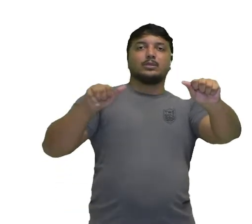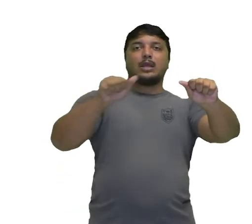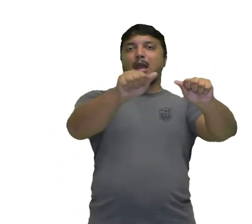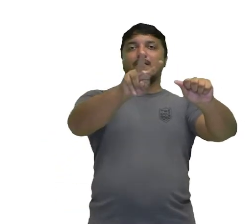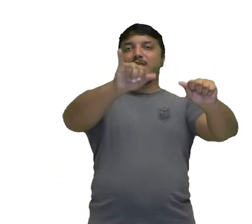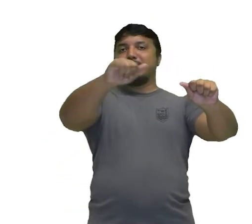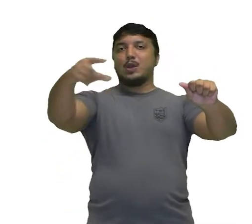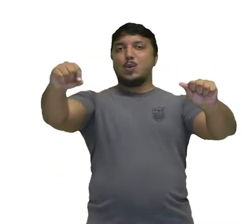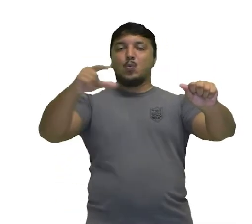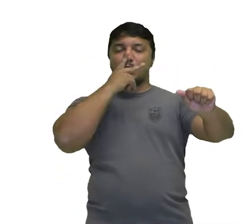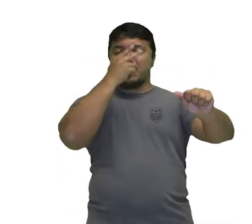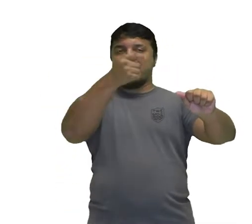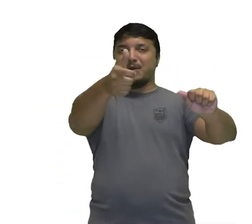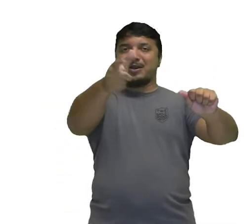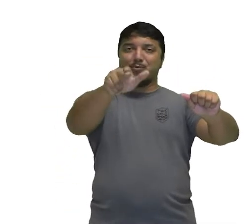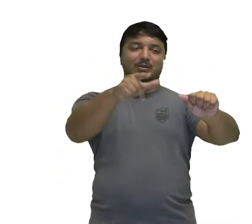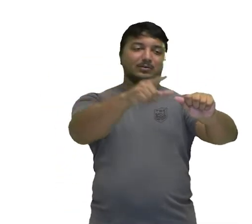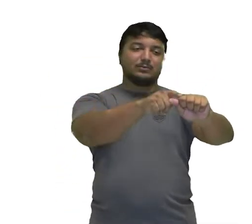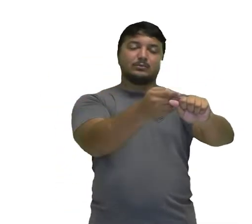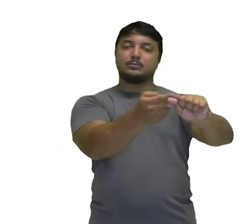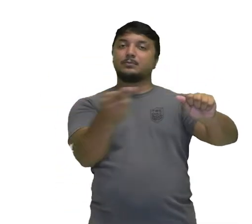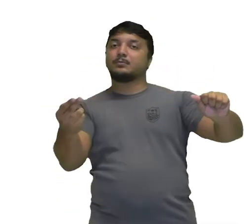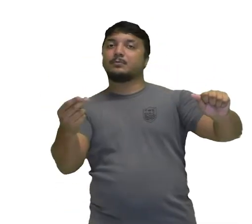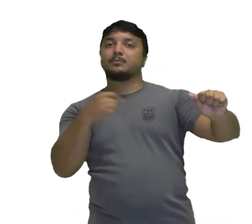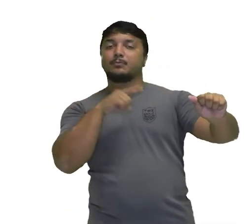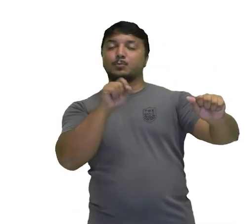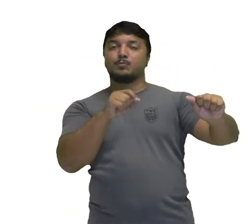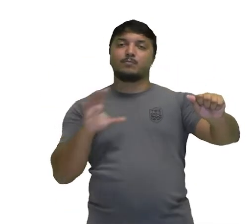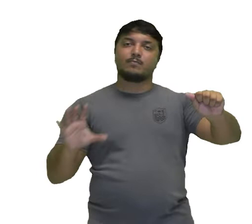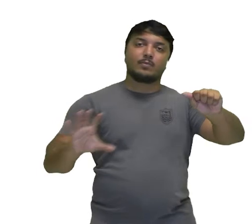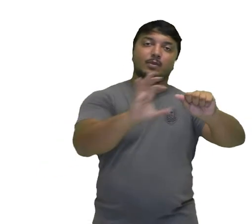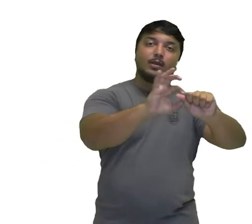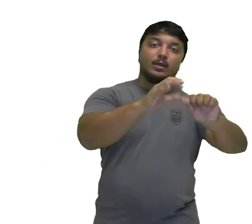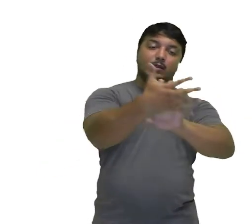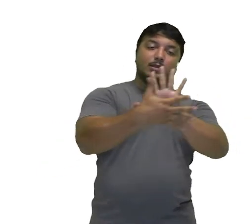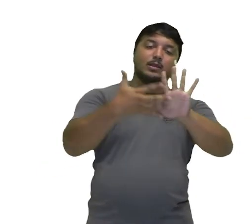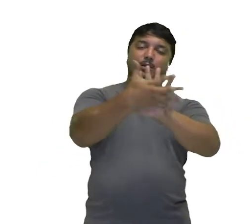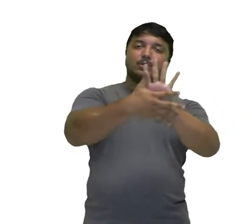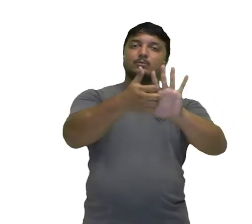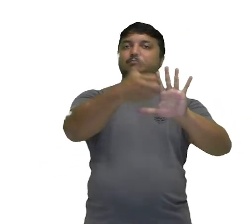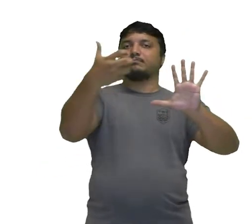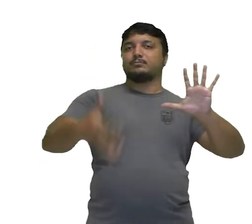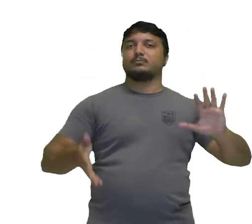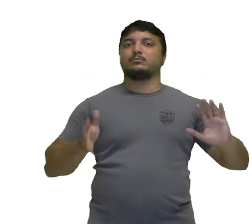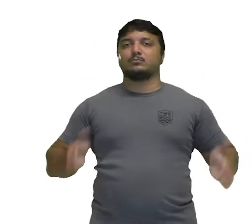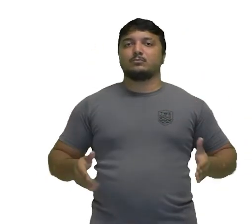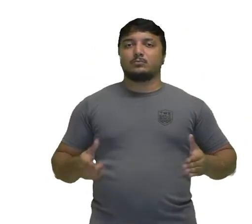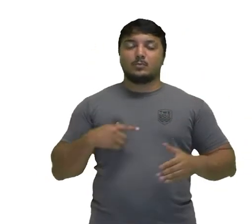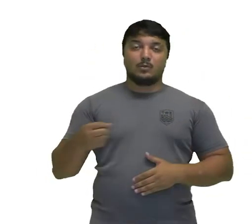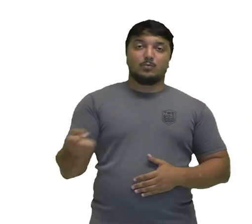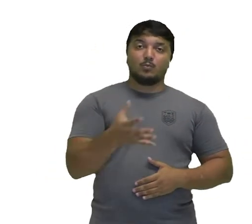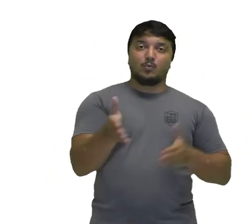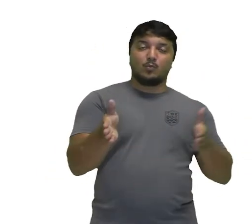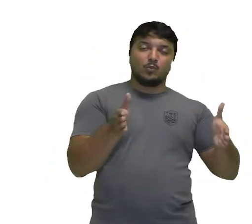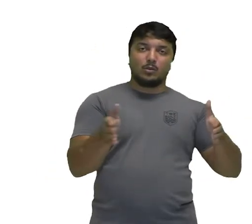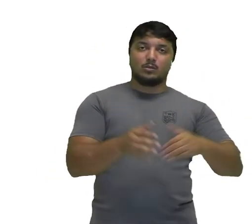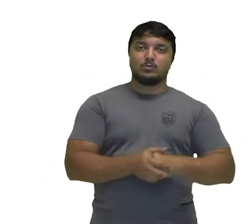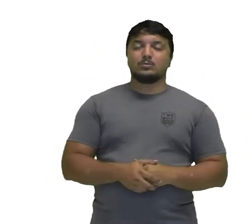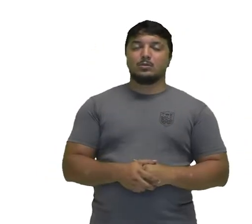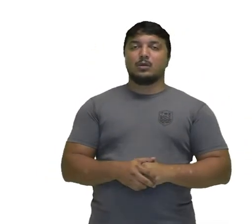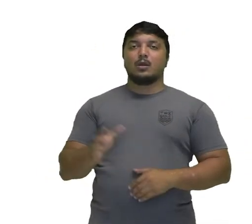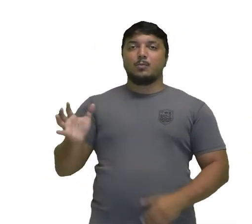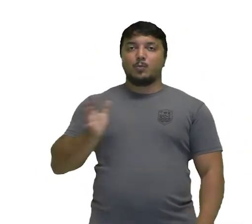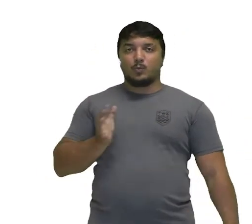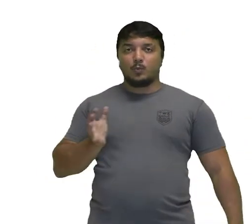que você, portanto, entenda que isso está diretamente relacionado ao texto que nós projetamos. Modernidade, com